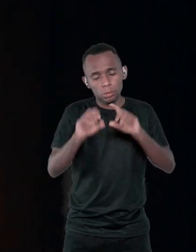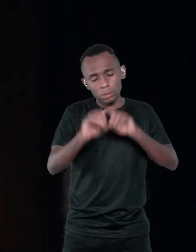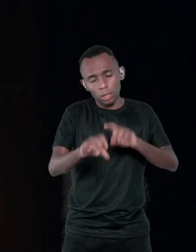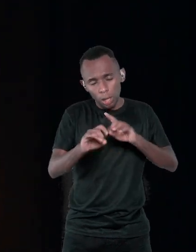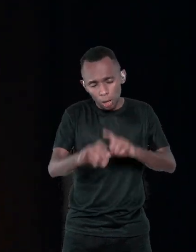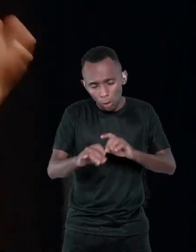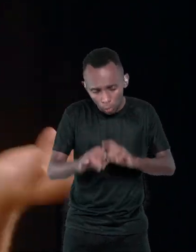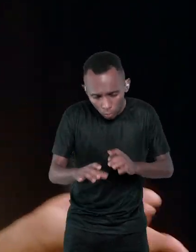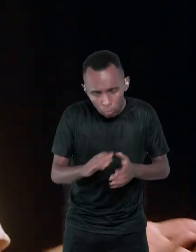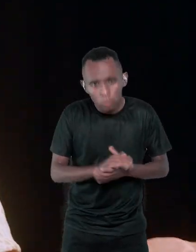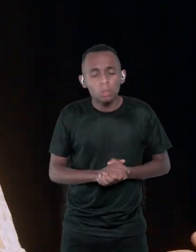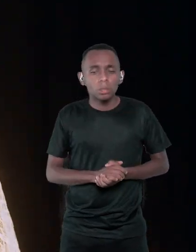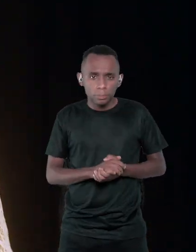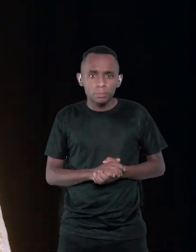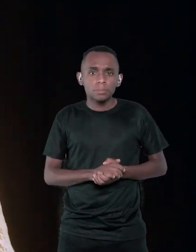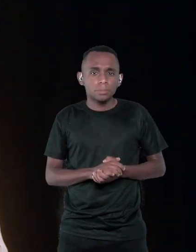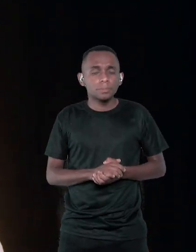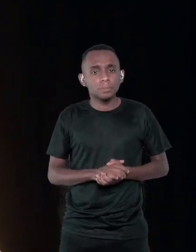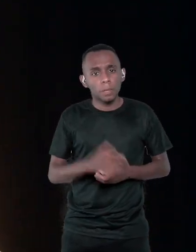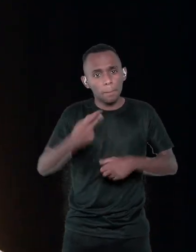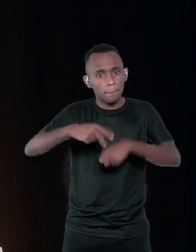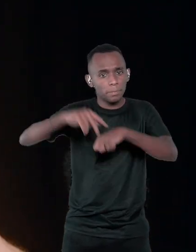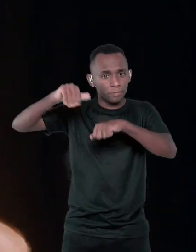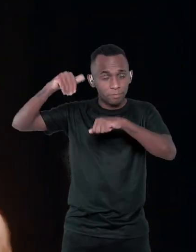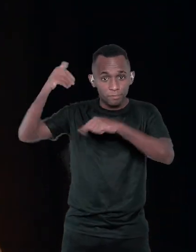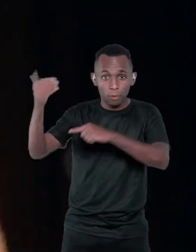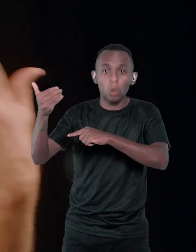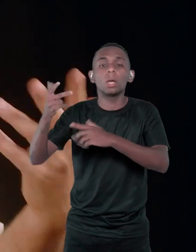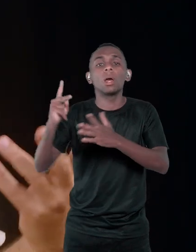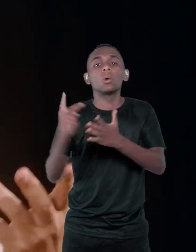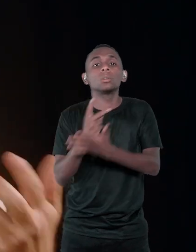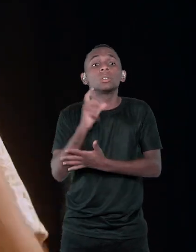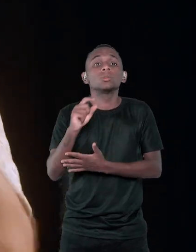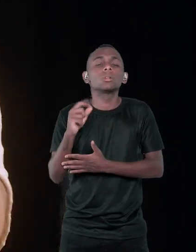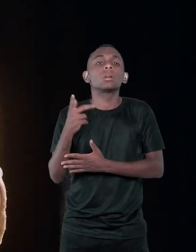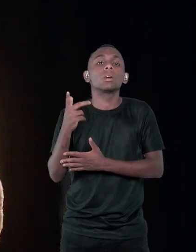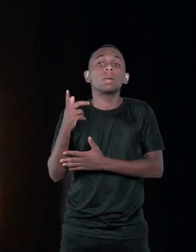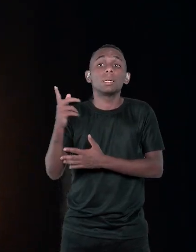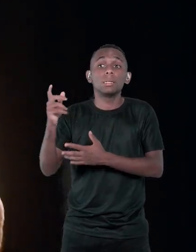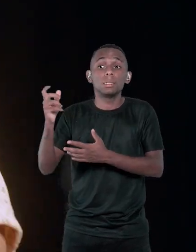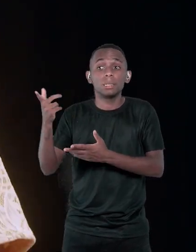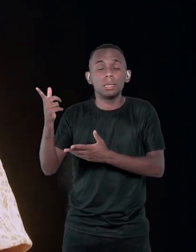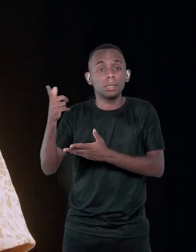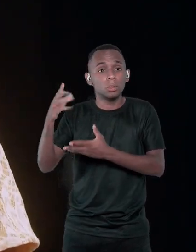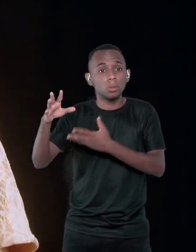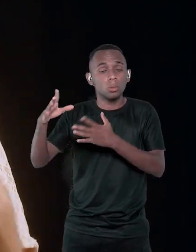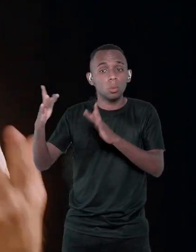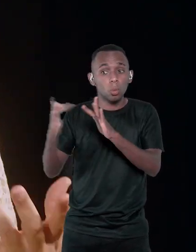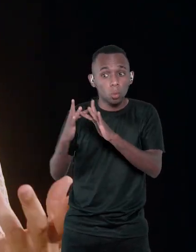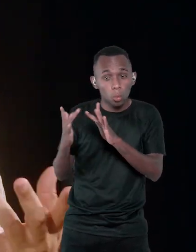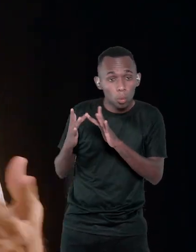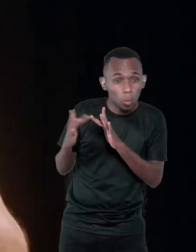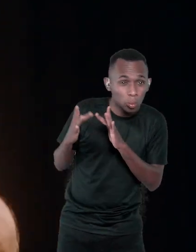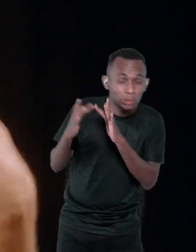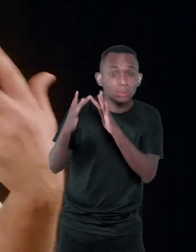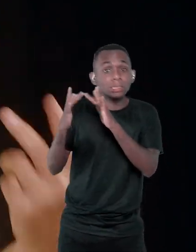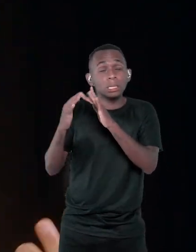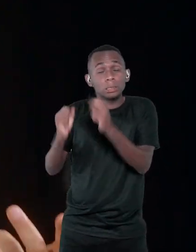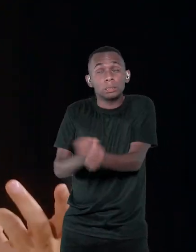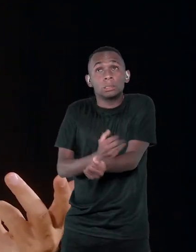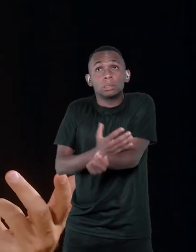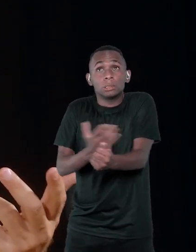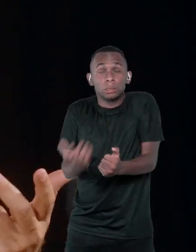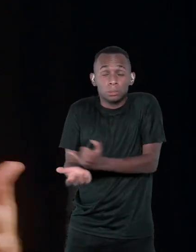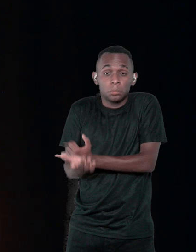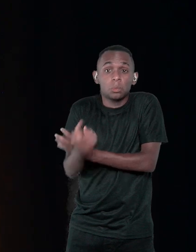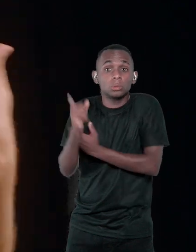americana em Sófia, na Bulgária, e, obviamente, acaba se envolvendo emocionalmente lá, e de maneiras muito radicais. E ele tem um pai